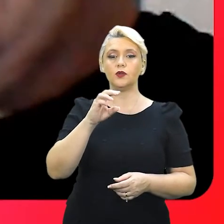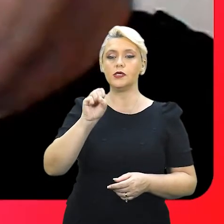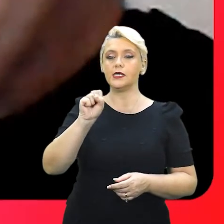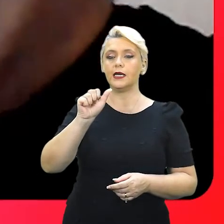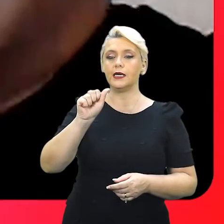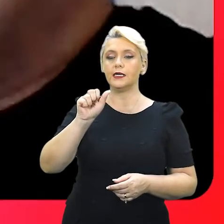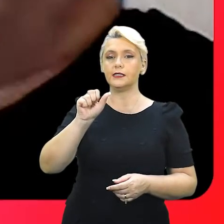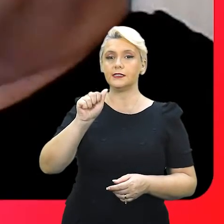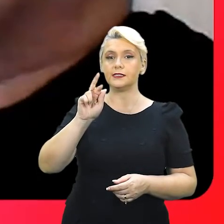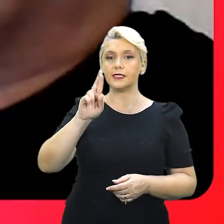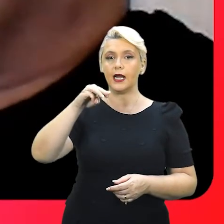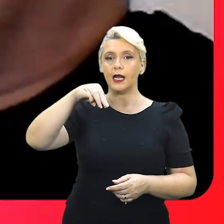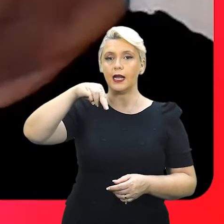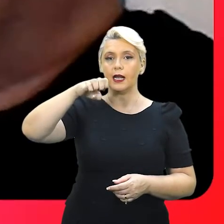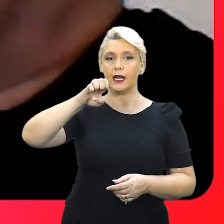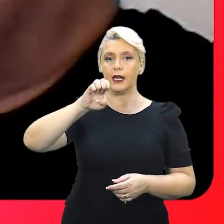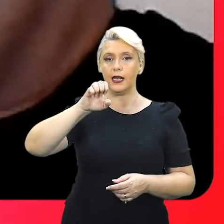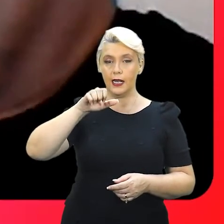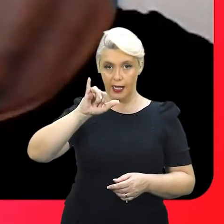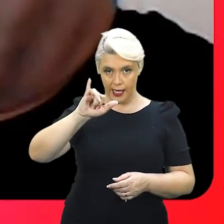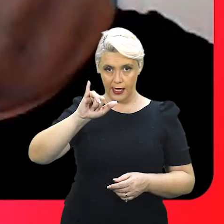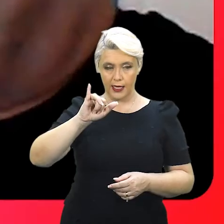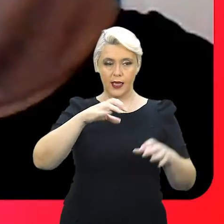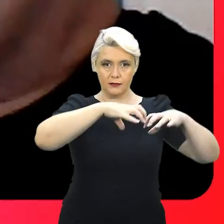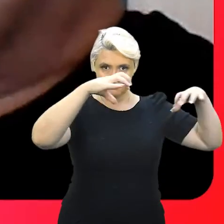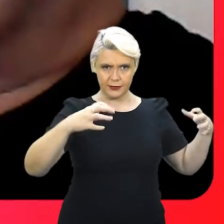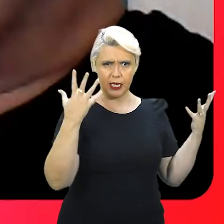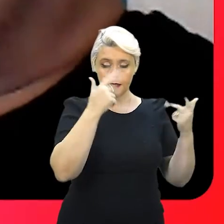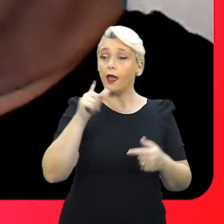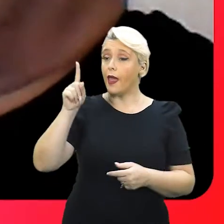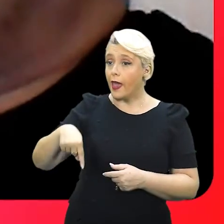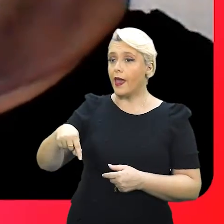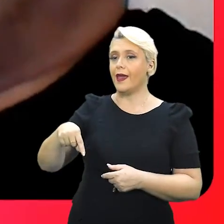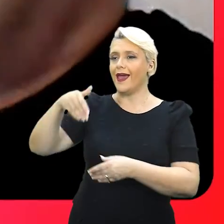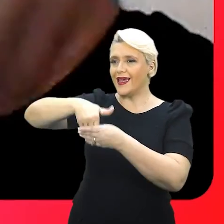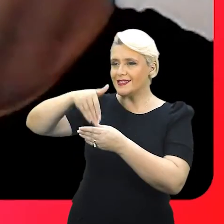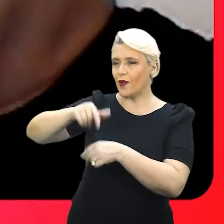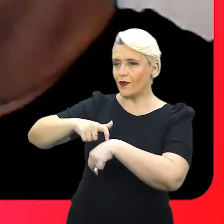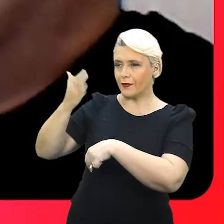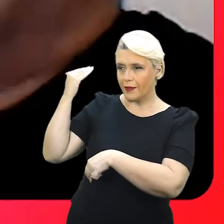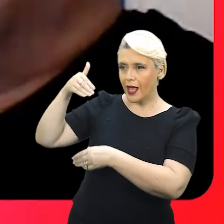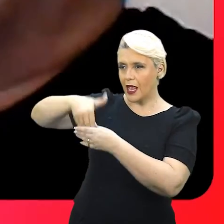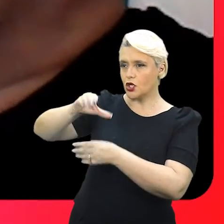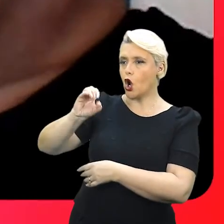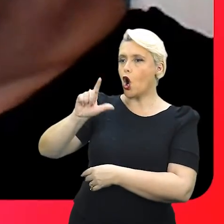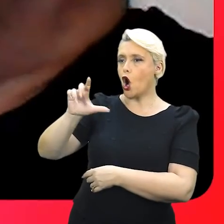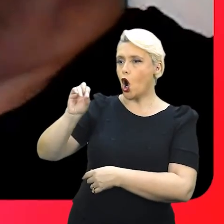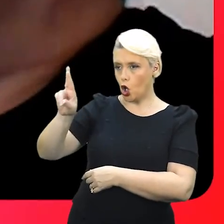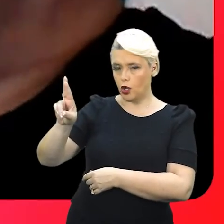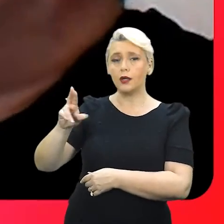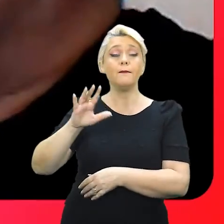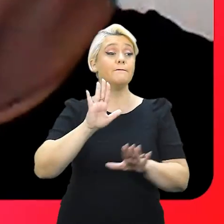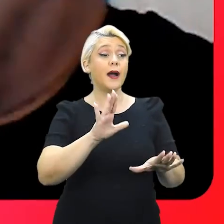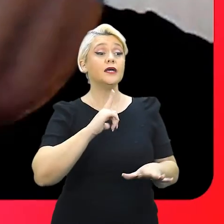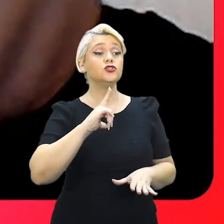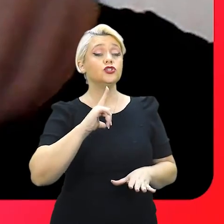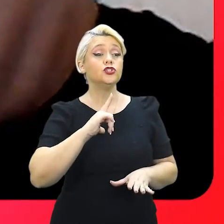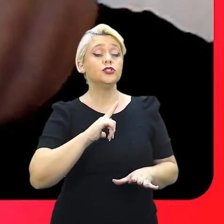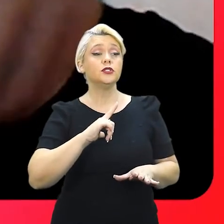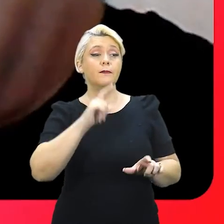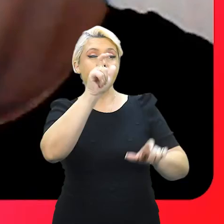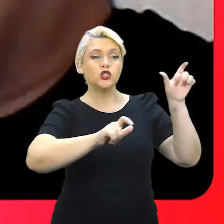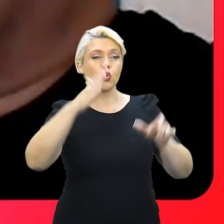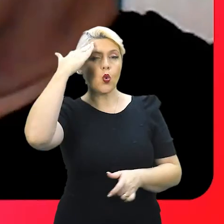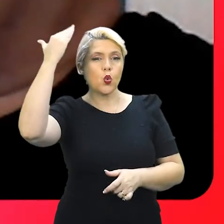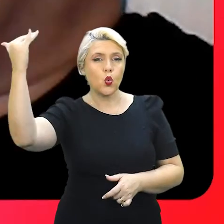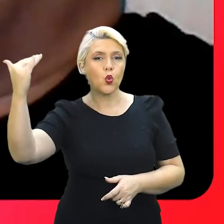90. Ela era uma polarização linda. Eleição que elegeu o Collor. Mas ela tinha grandes nomes.